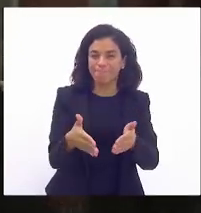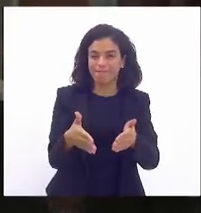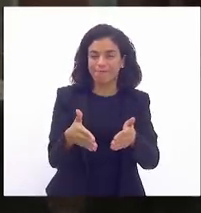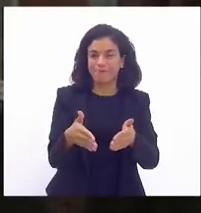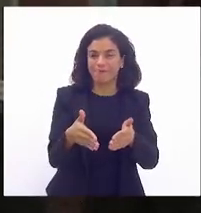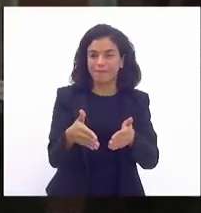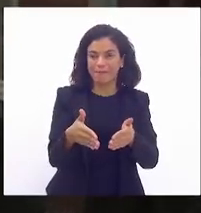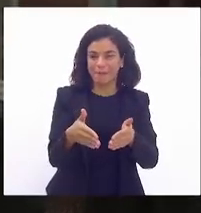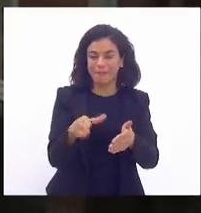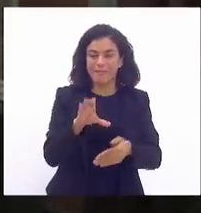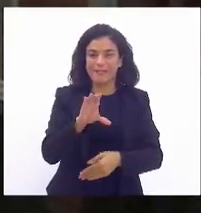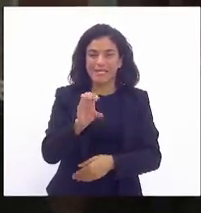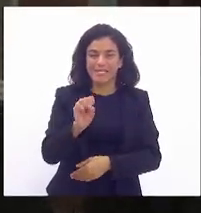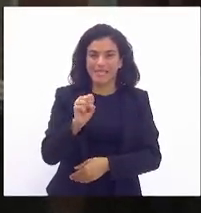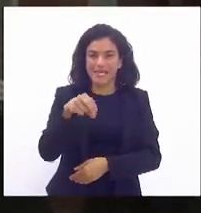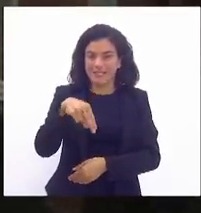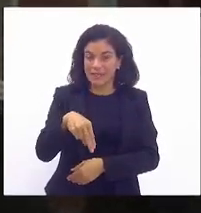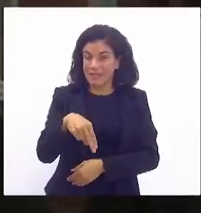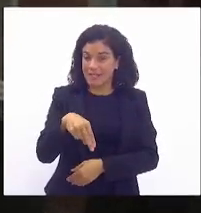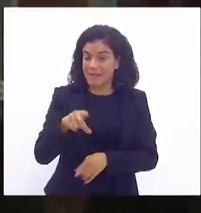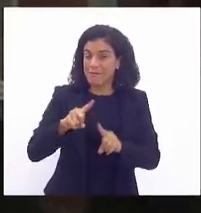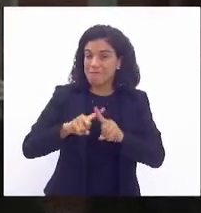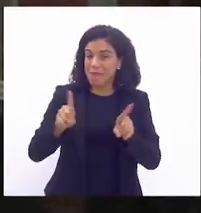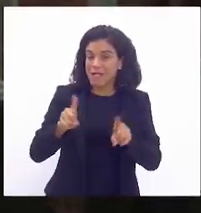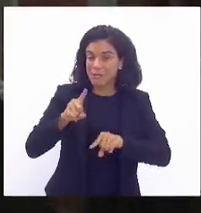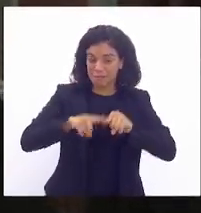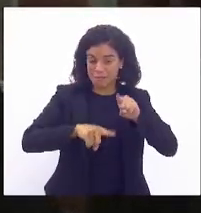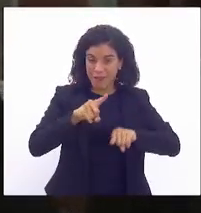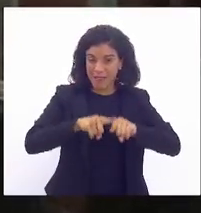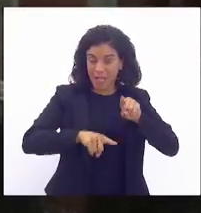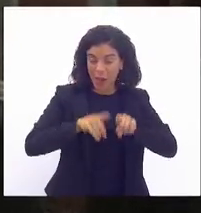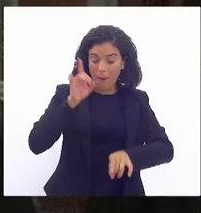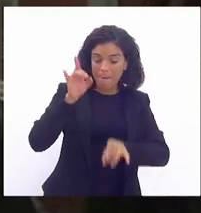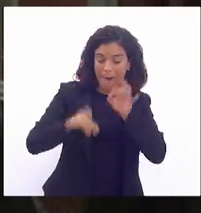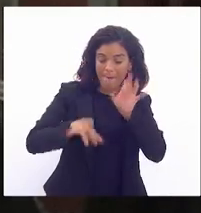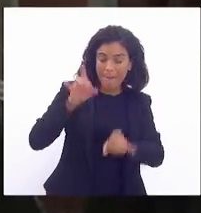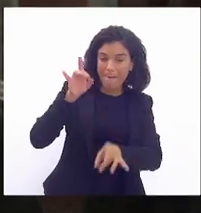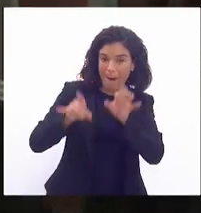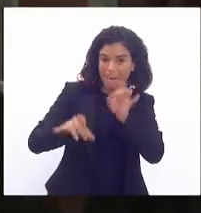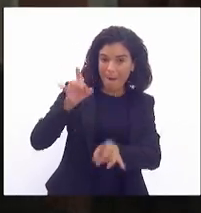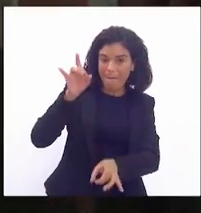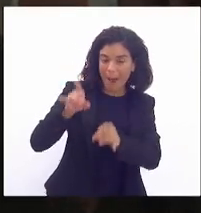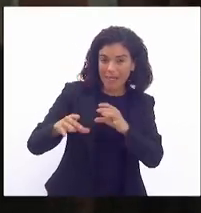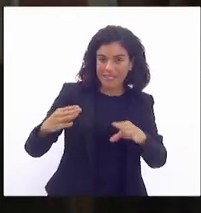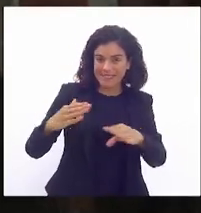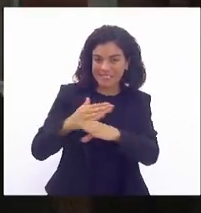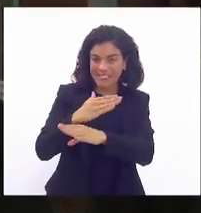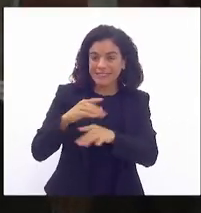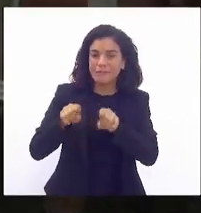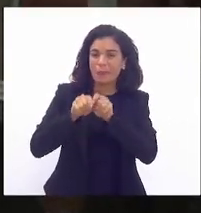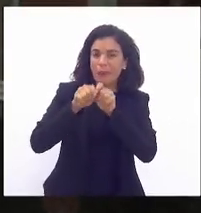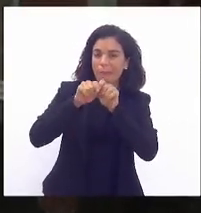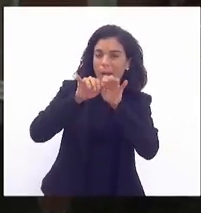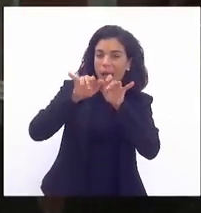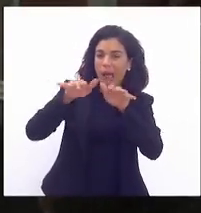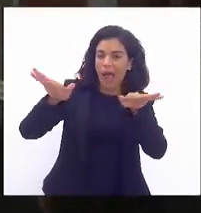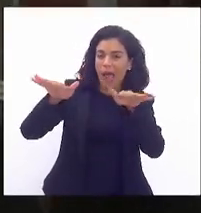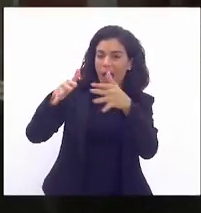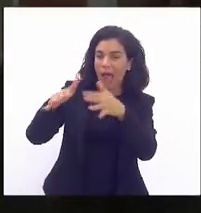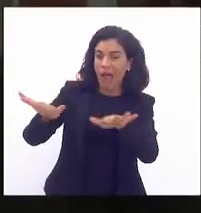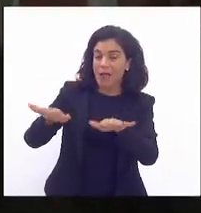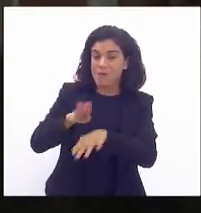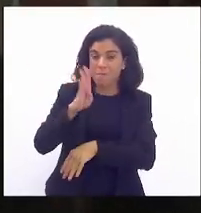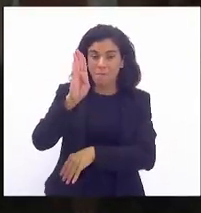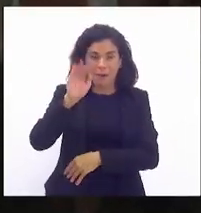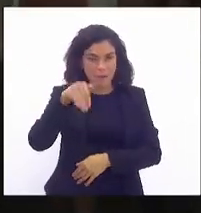industrial da CSN. Mas todo o material que ela joga dentro da nossa cidade, dentro da cidade de Barra Mansa,